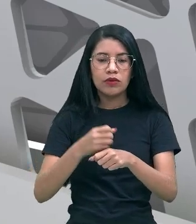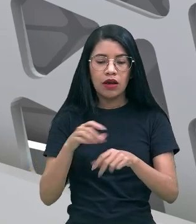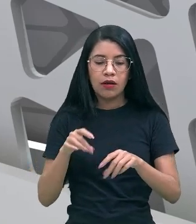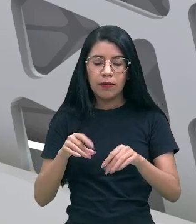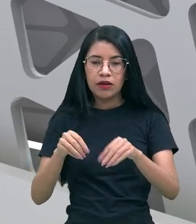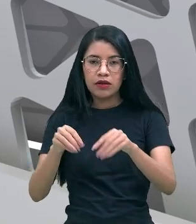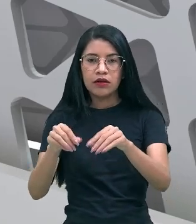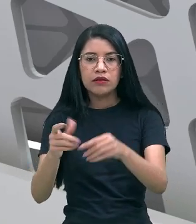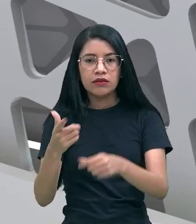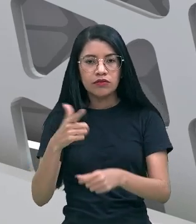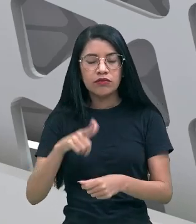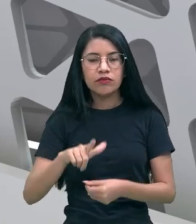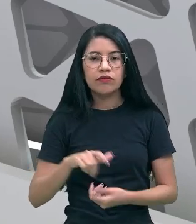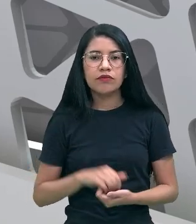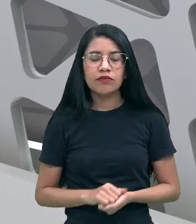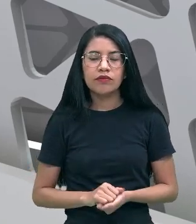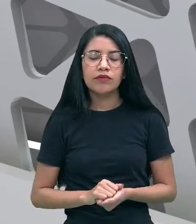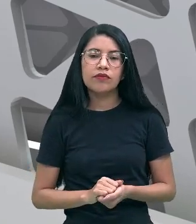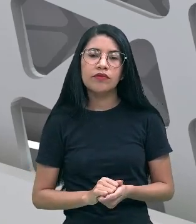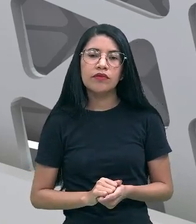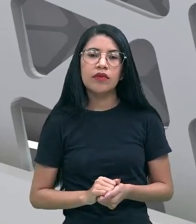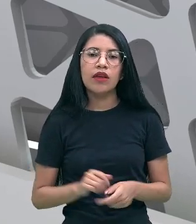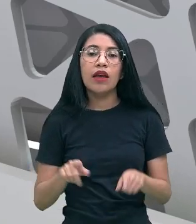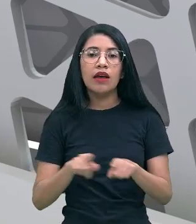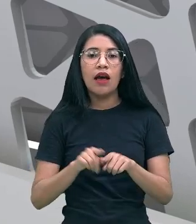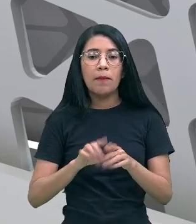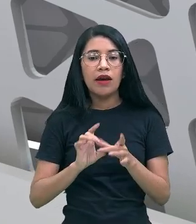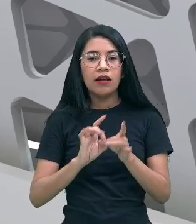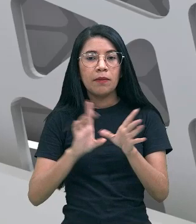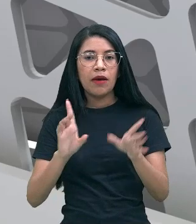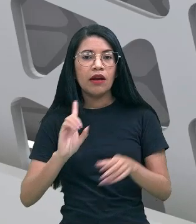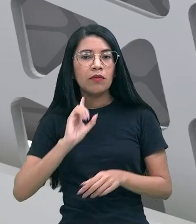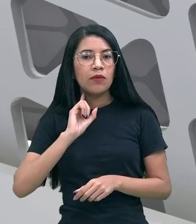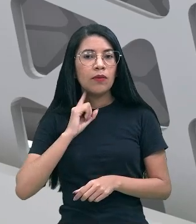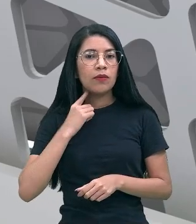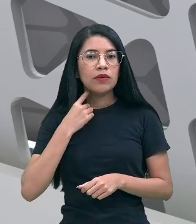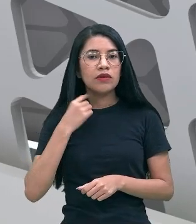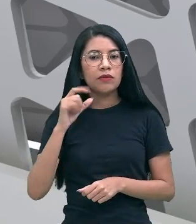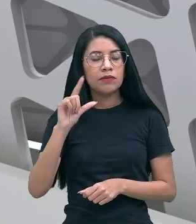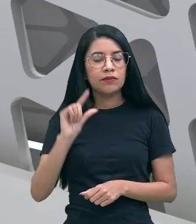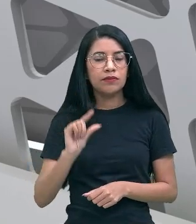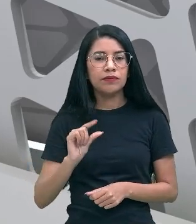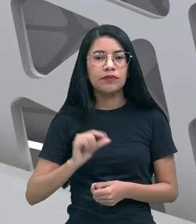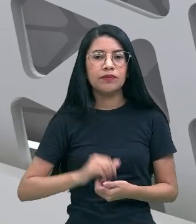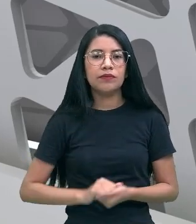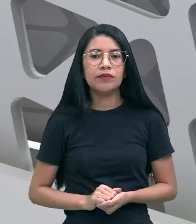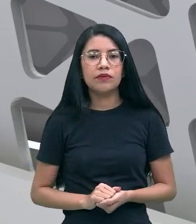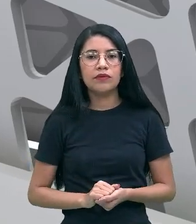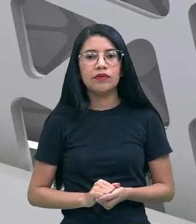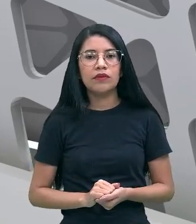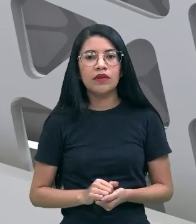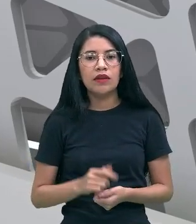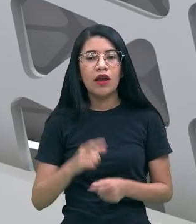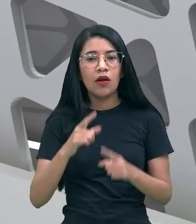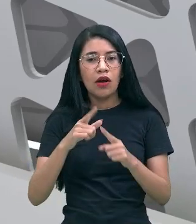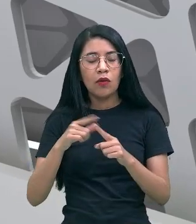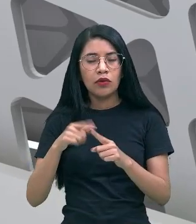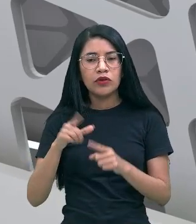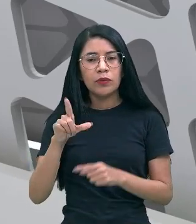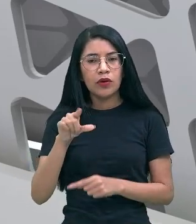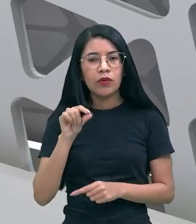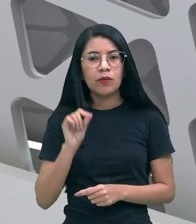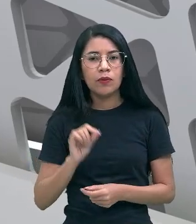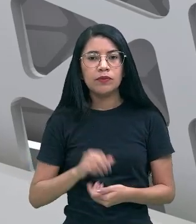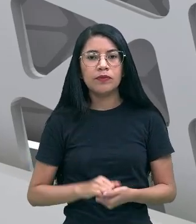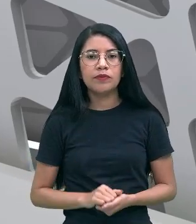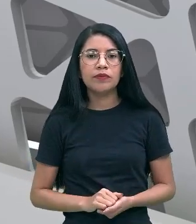um novo plantio, e também ele libera menos poluentes, tá? É uma alternativa aos combustíveis